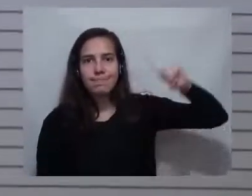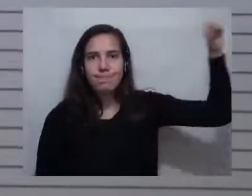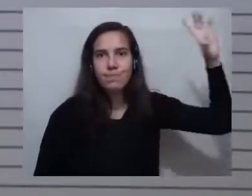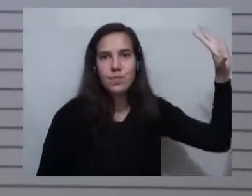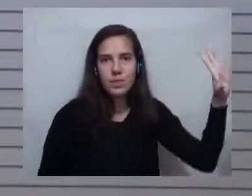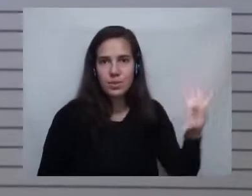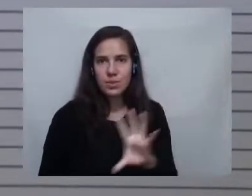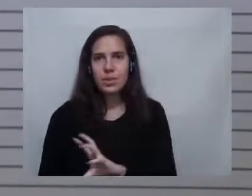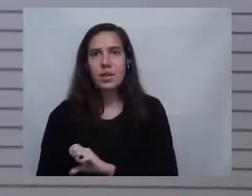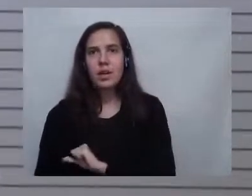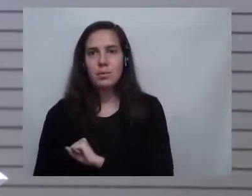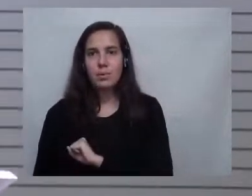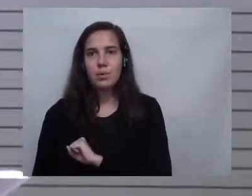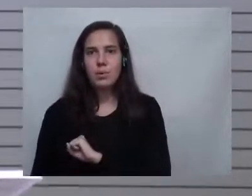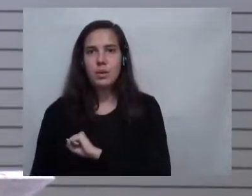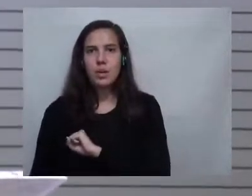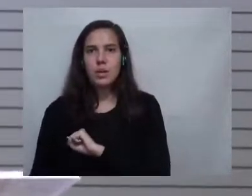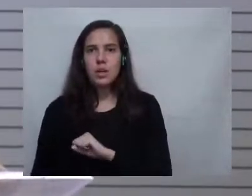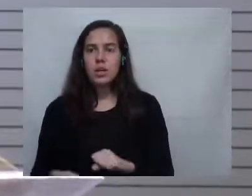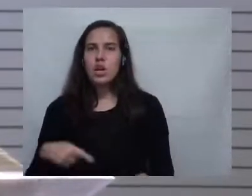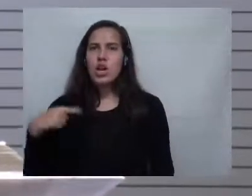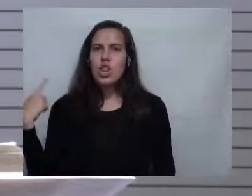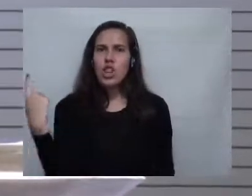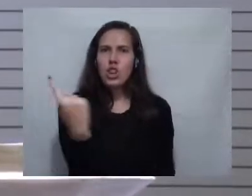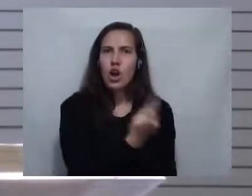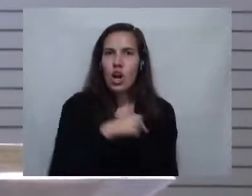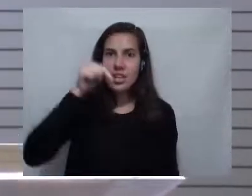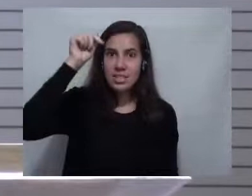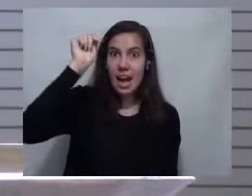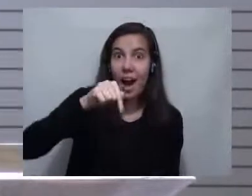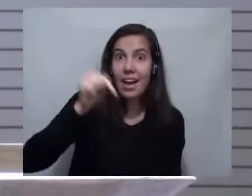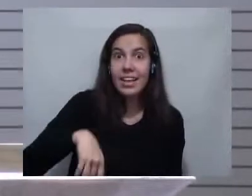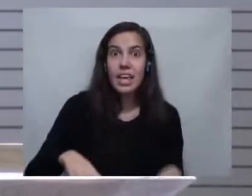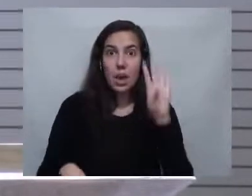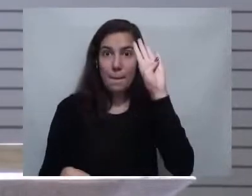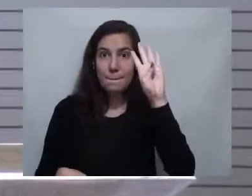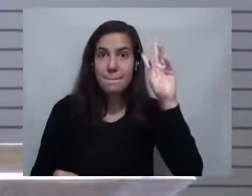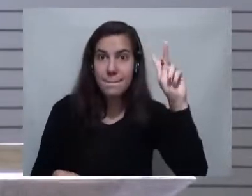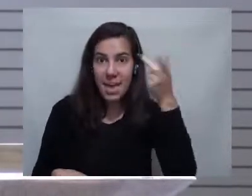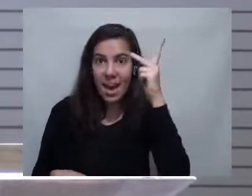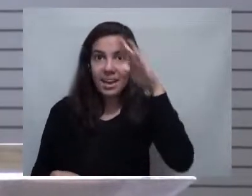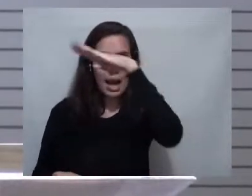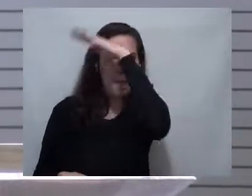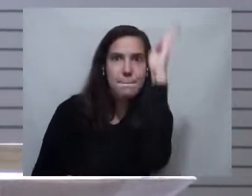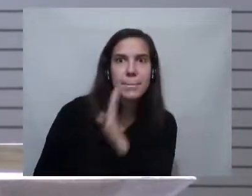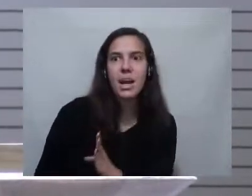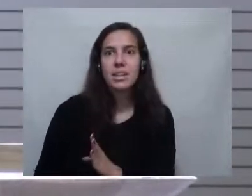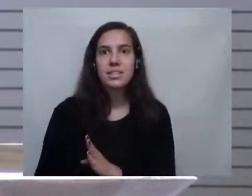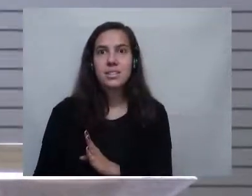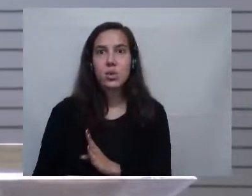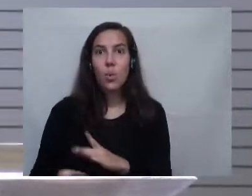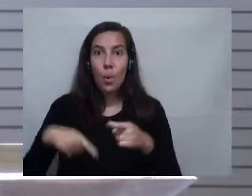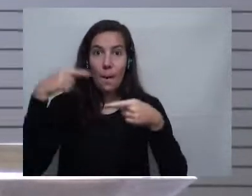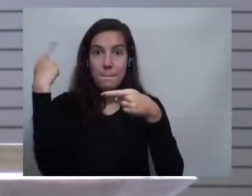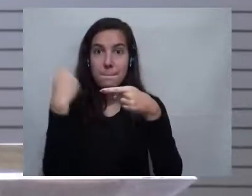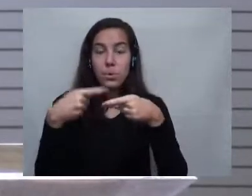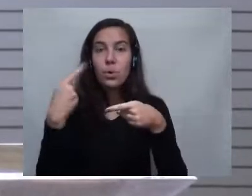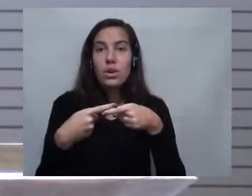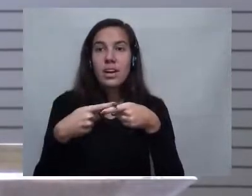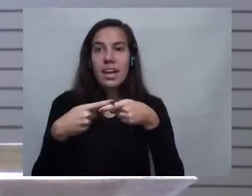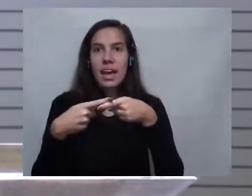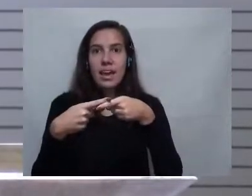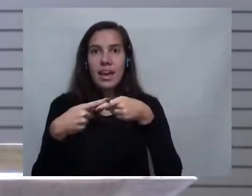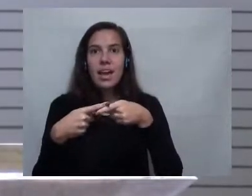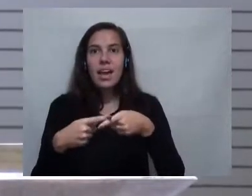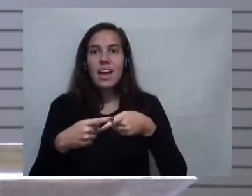nós chegarmos até esse ponto Belo Horizonte Minas Gerais Brasil É sim o evangelho